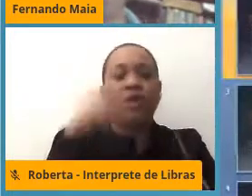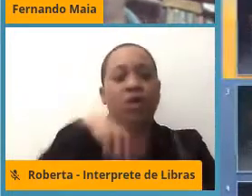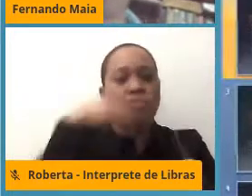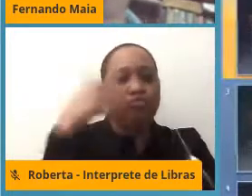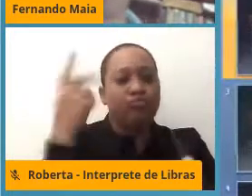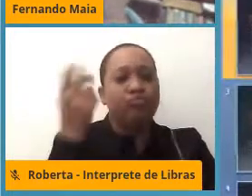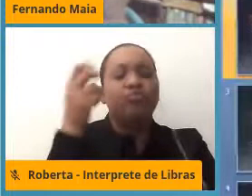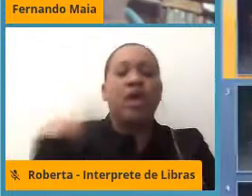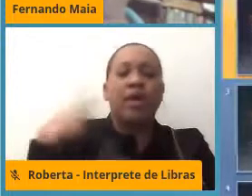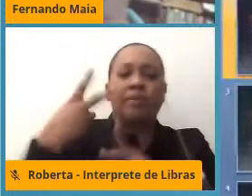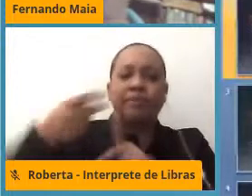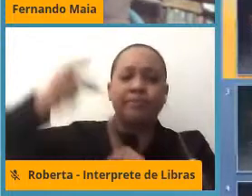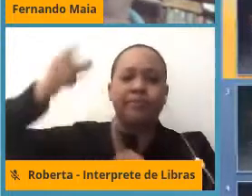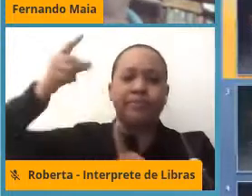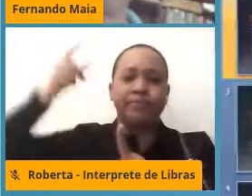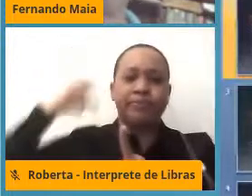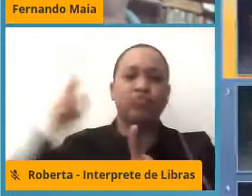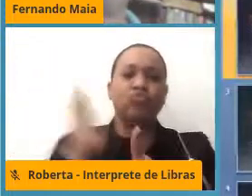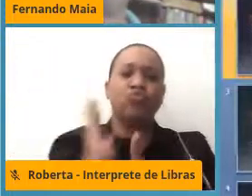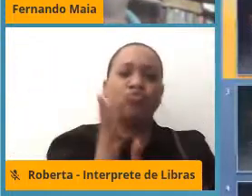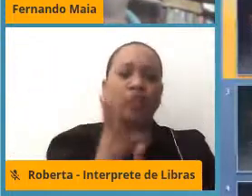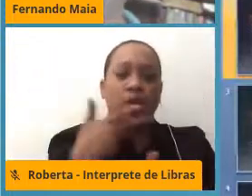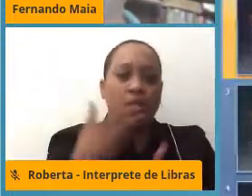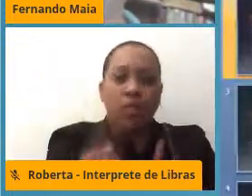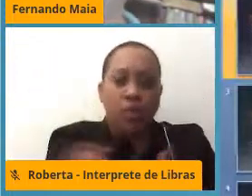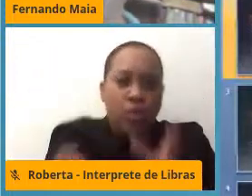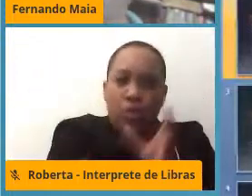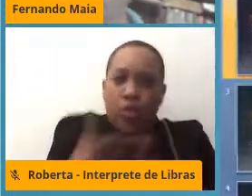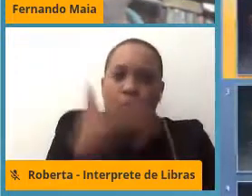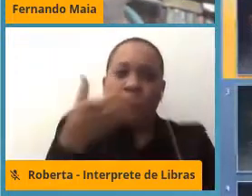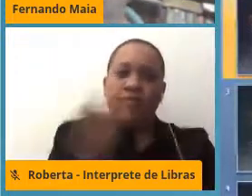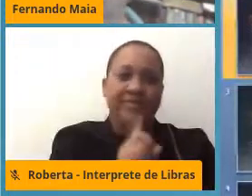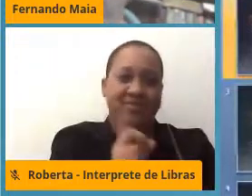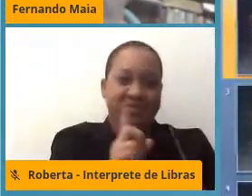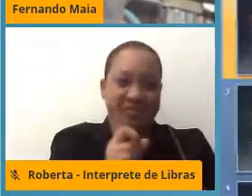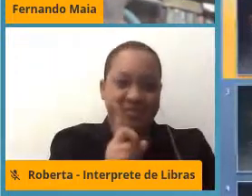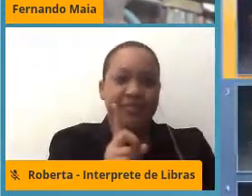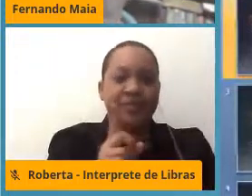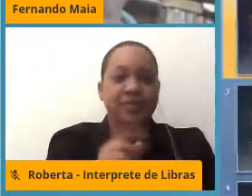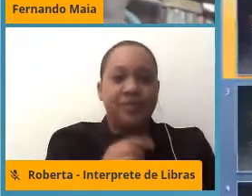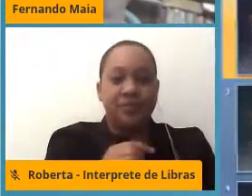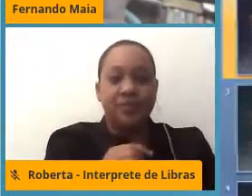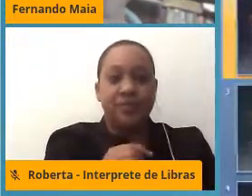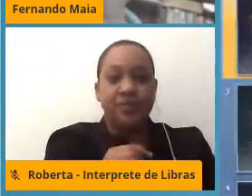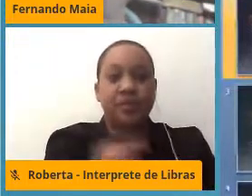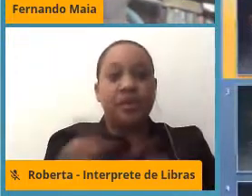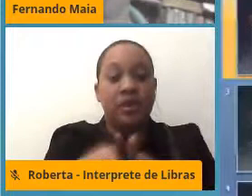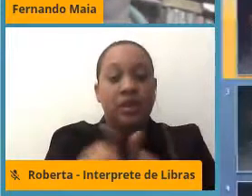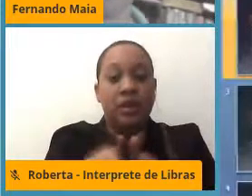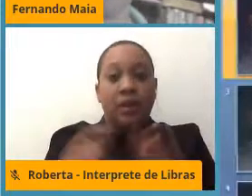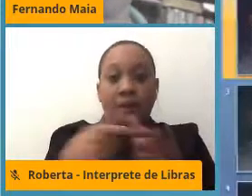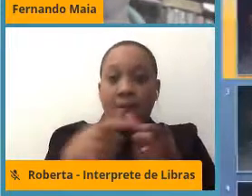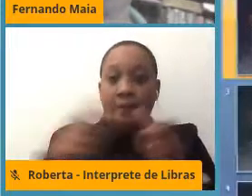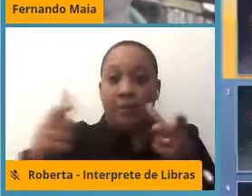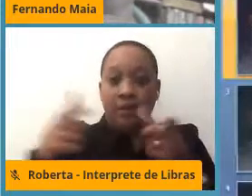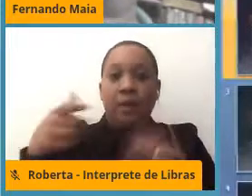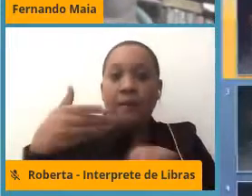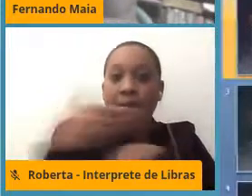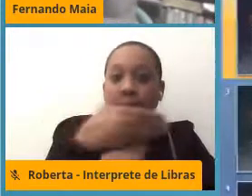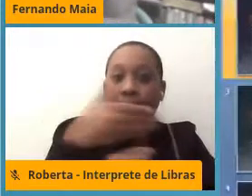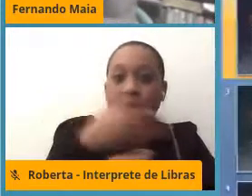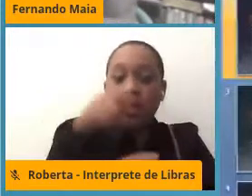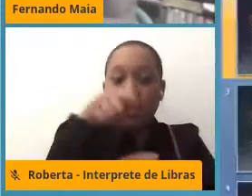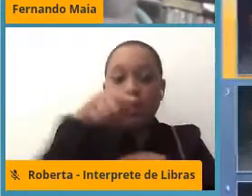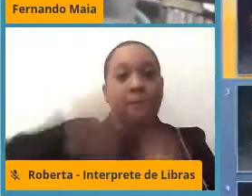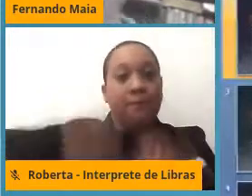Esse coronavírus que surge não é novidade. É um vírus que a maioria dos vírus tem esse material